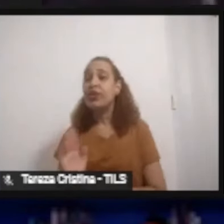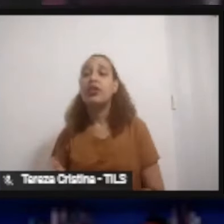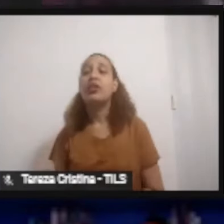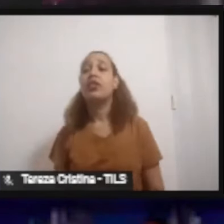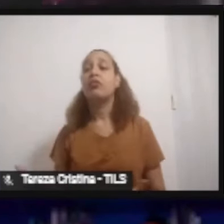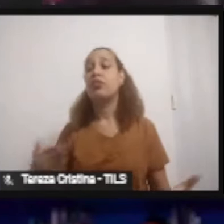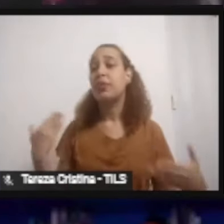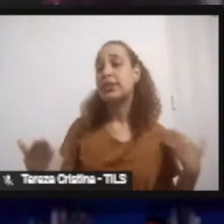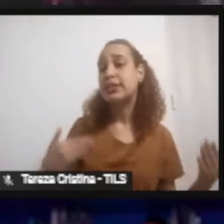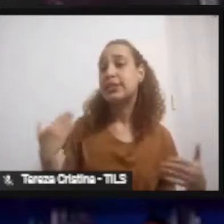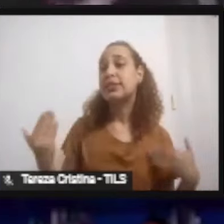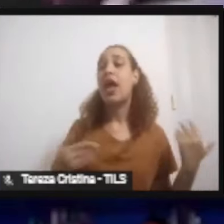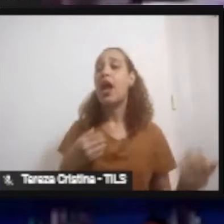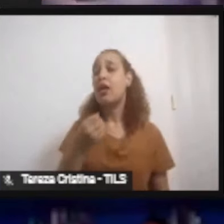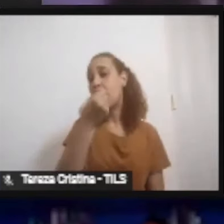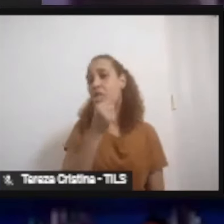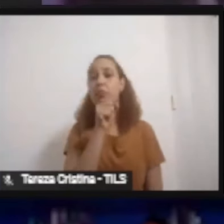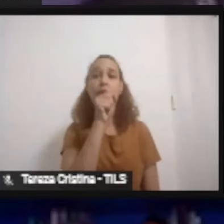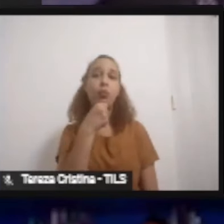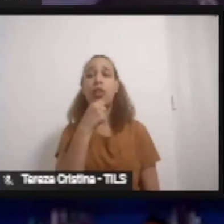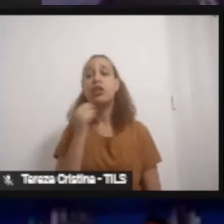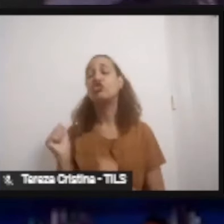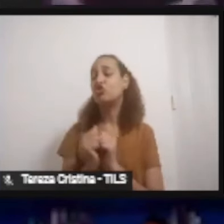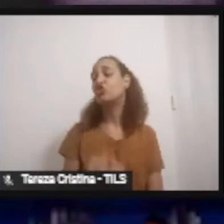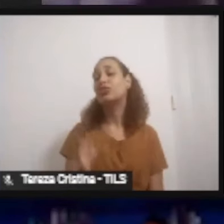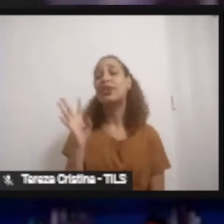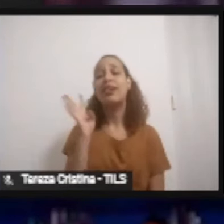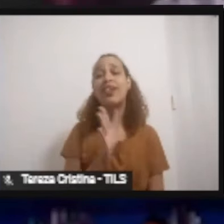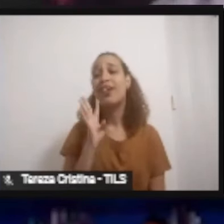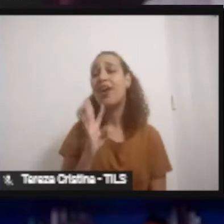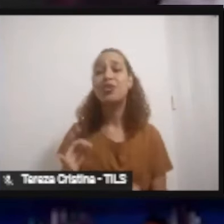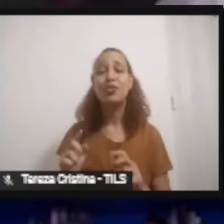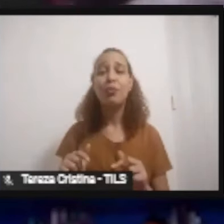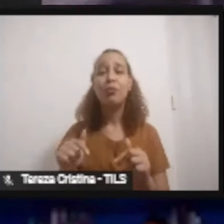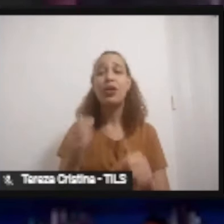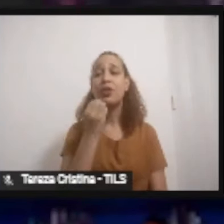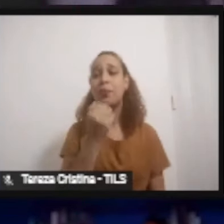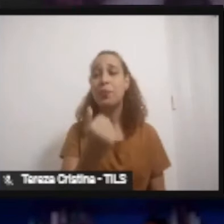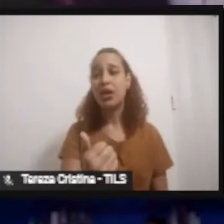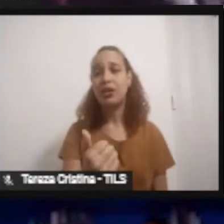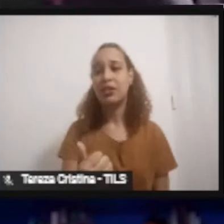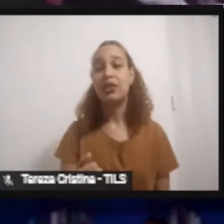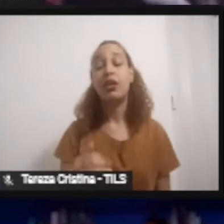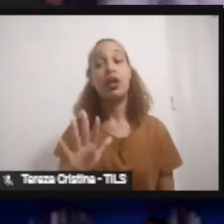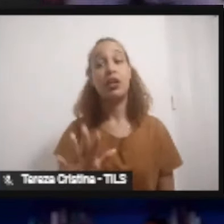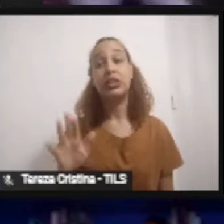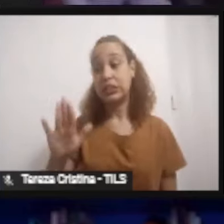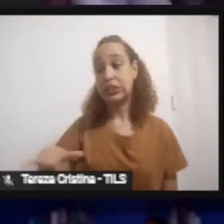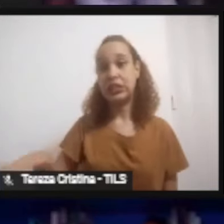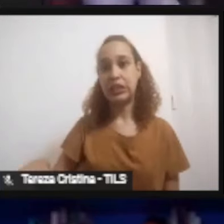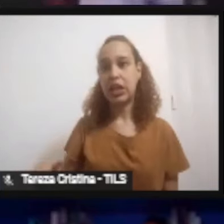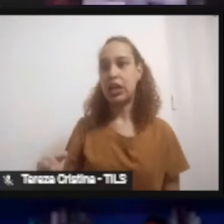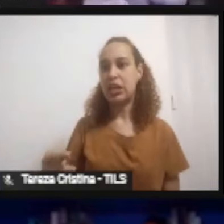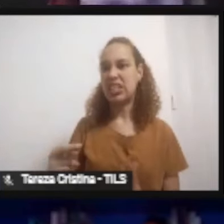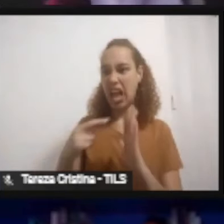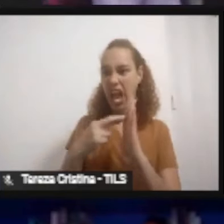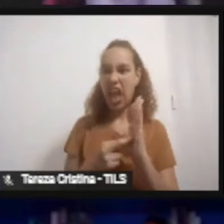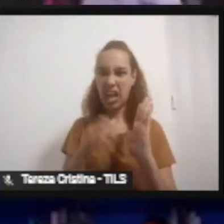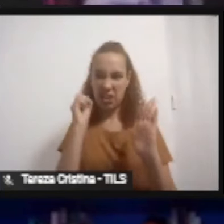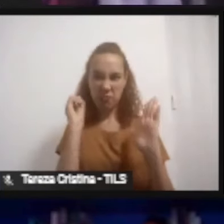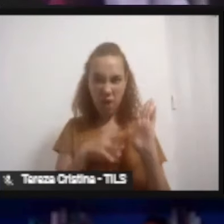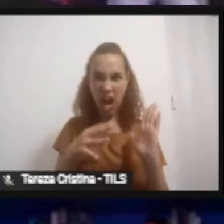feirinha tomar um sorvete. Tudo isso é muito legal quando tudo funciona na casa. Agora, criança descumpriu regras e, gente, tem